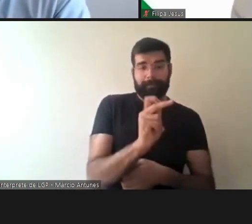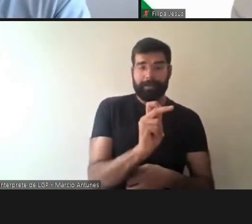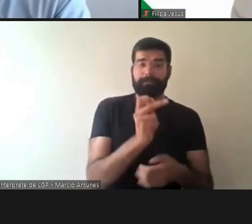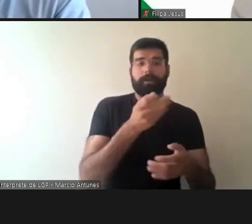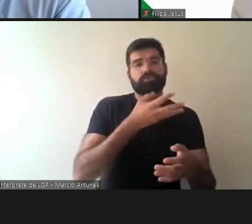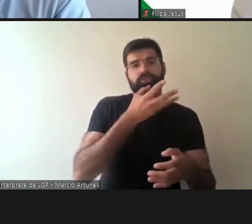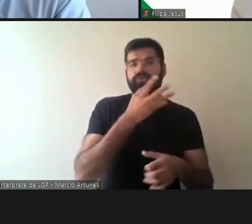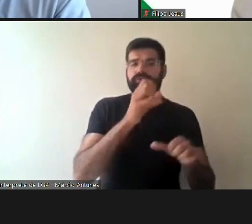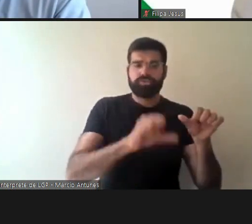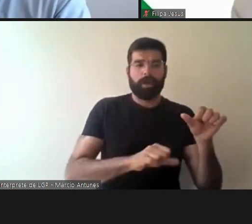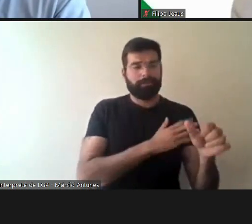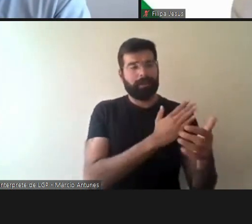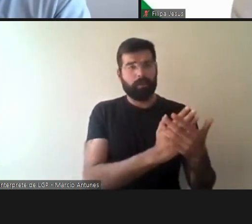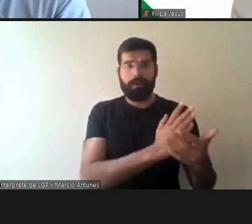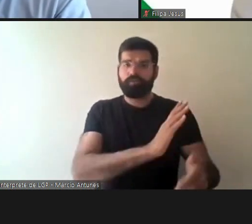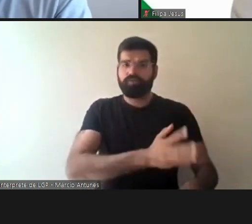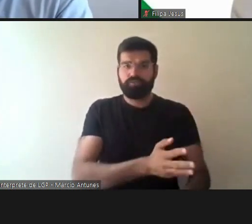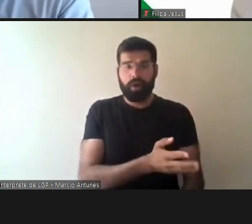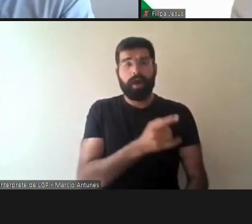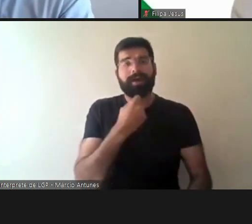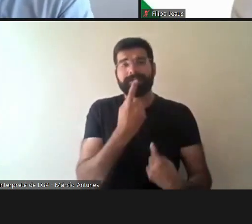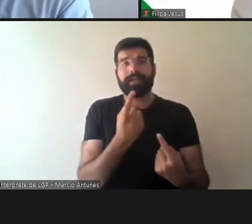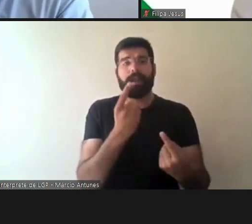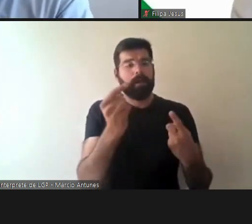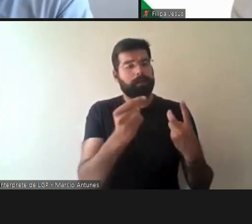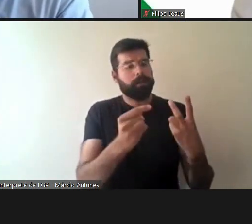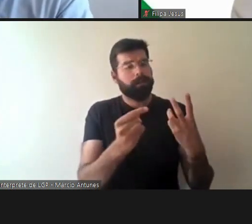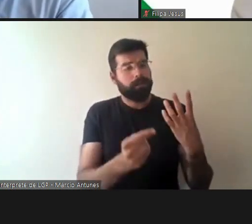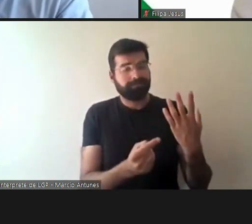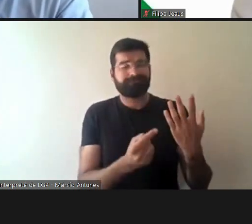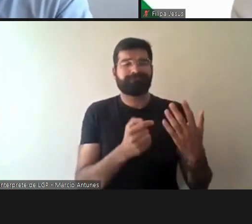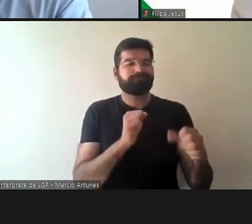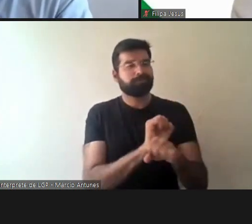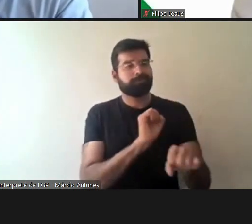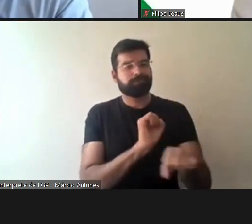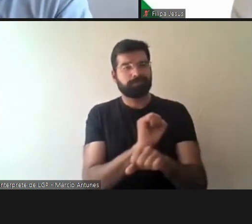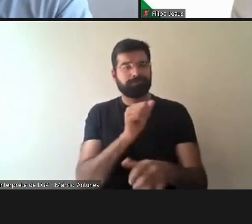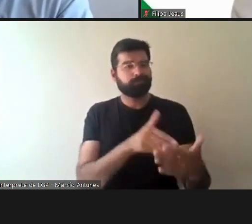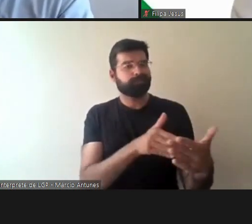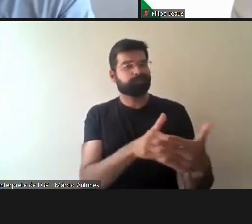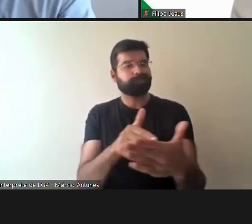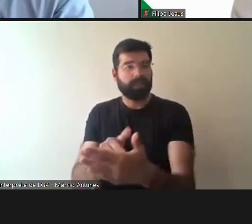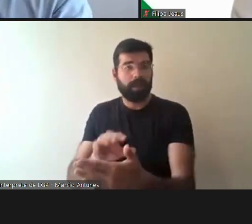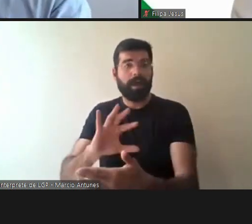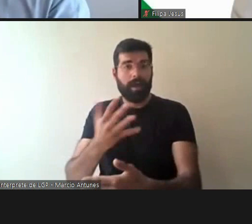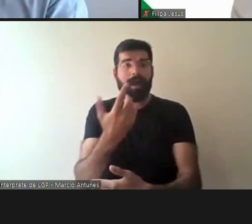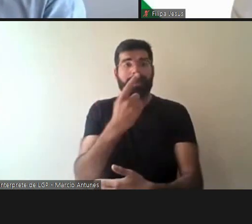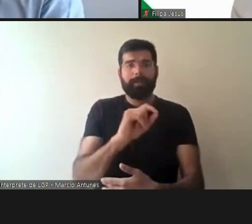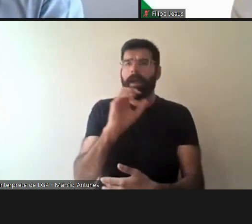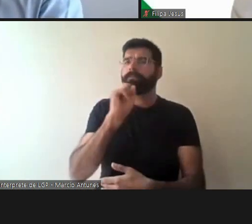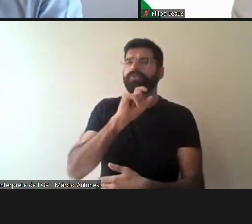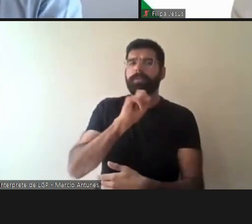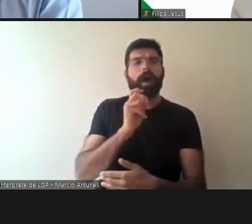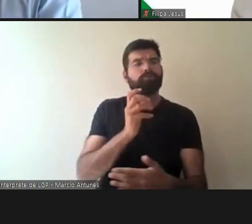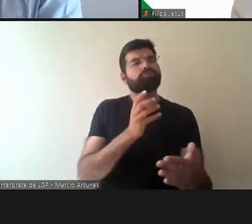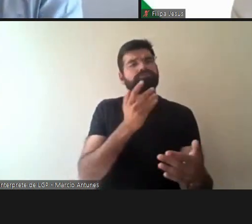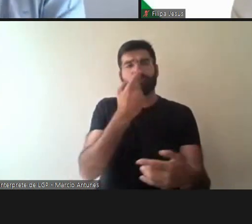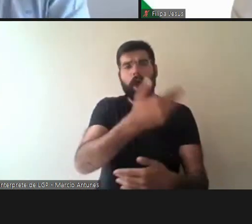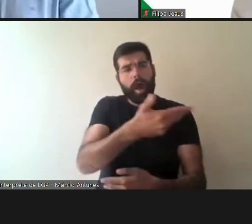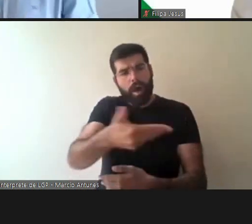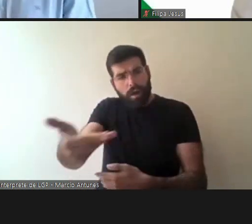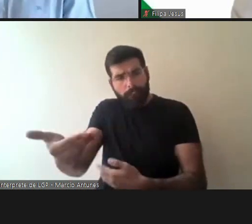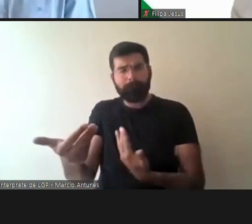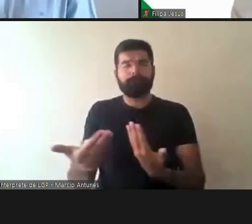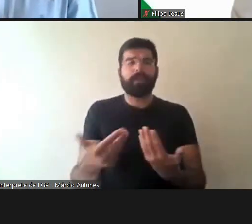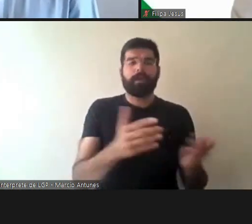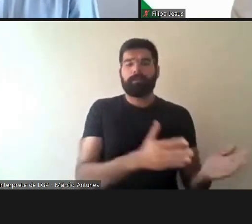já fez, identificando alguns dos constrangimentos e também das oportunidades que existem, também a